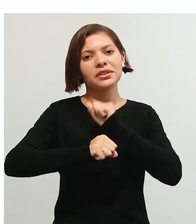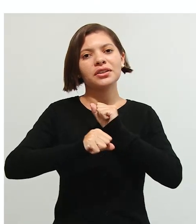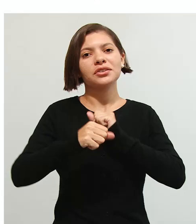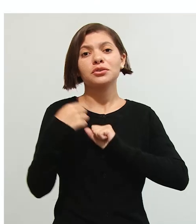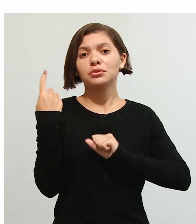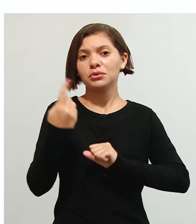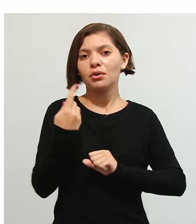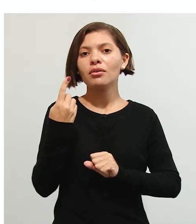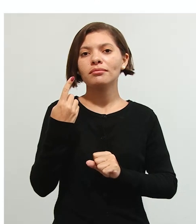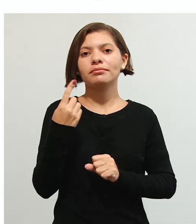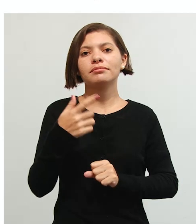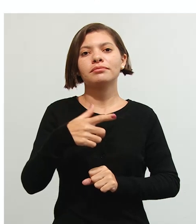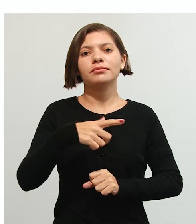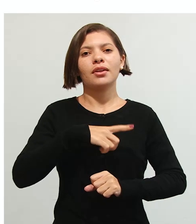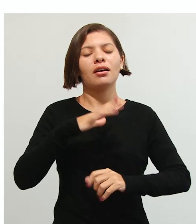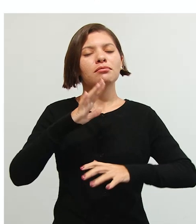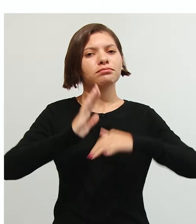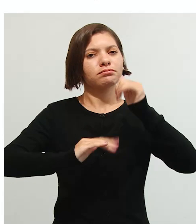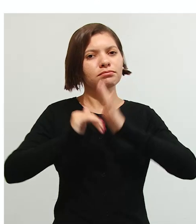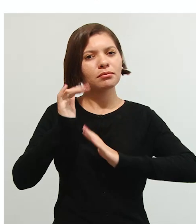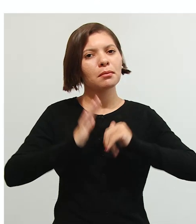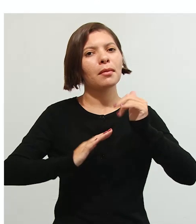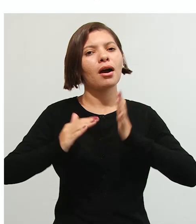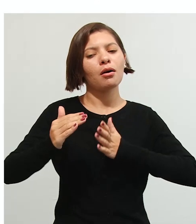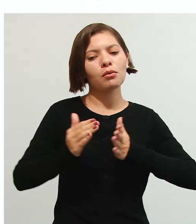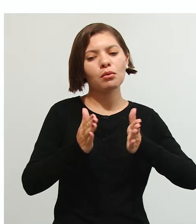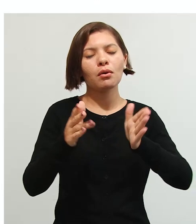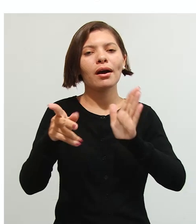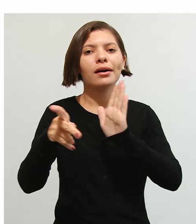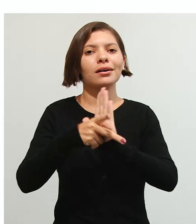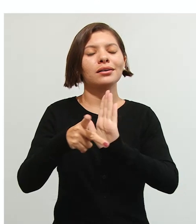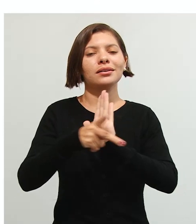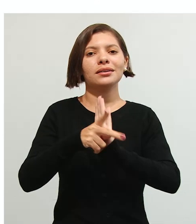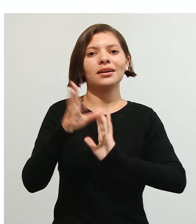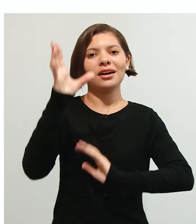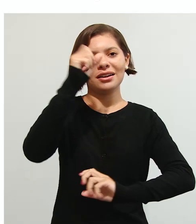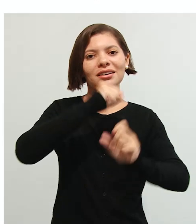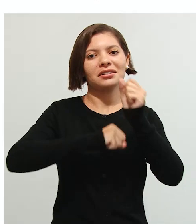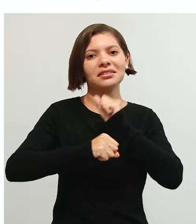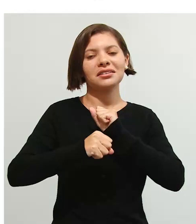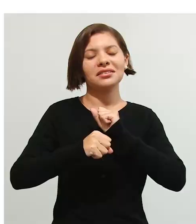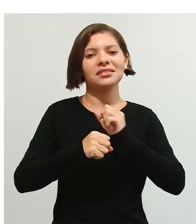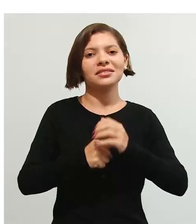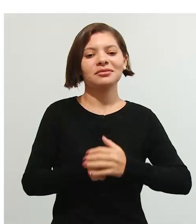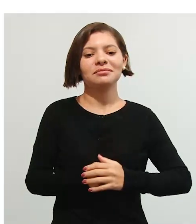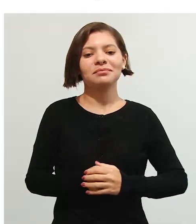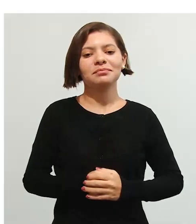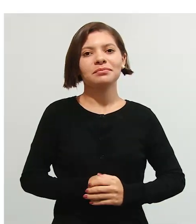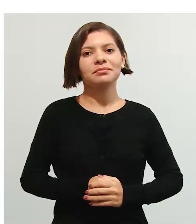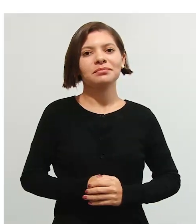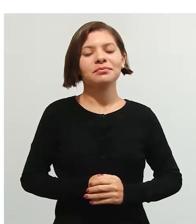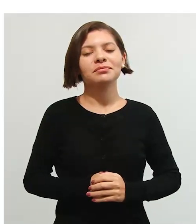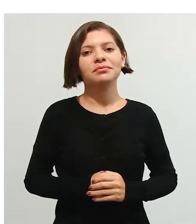isso, ela tem a capacidade de se conduzir dentro do seu processo de aprendizagem.